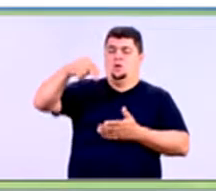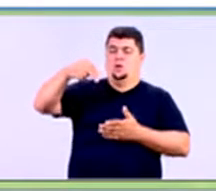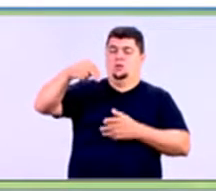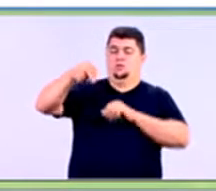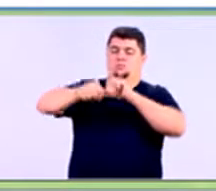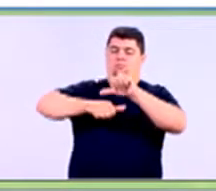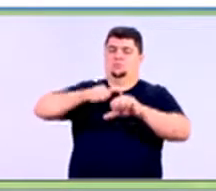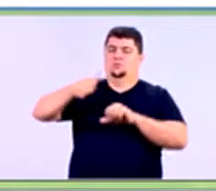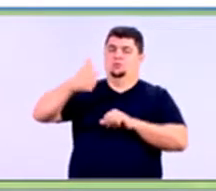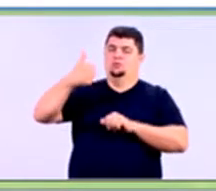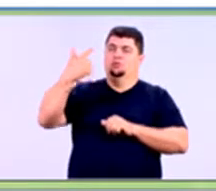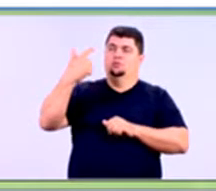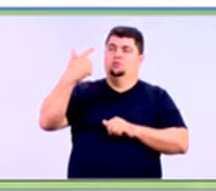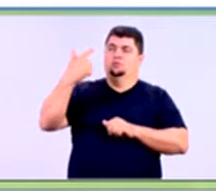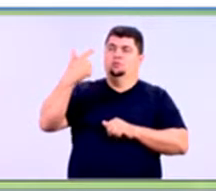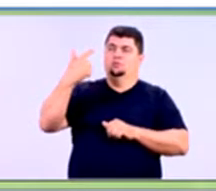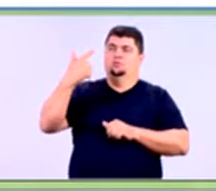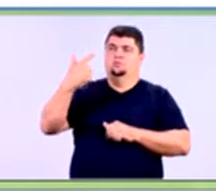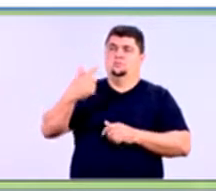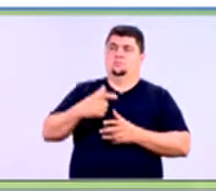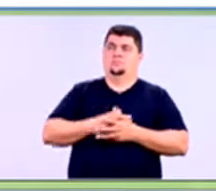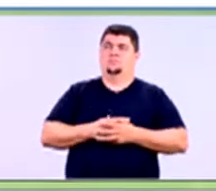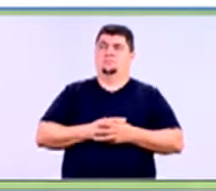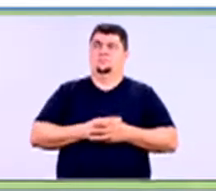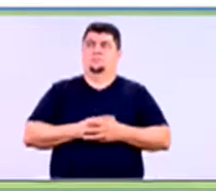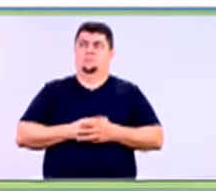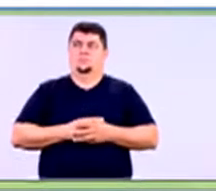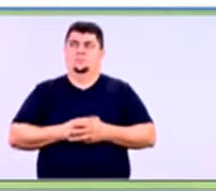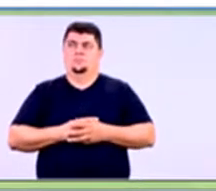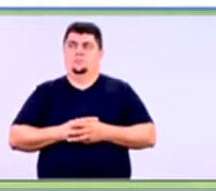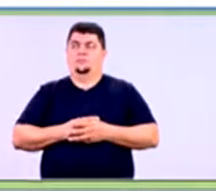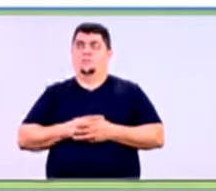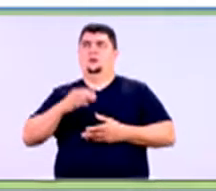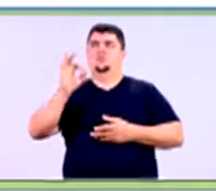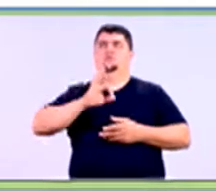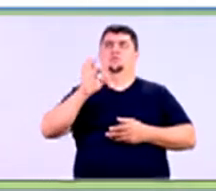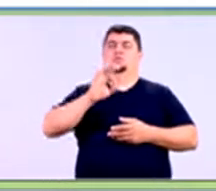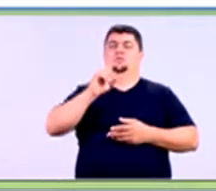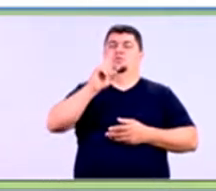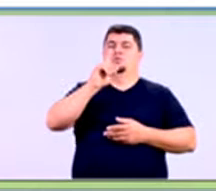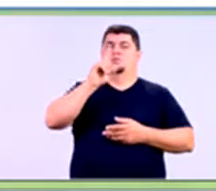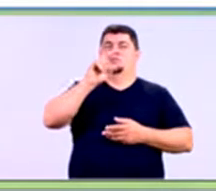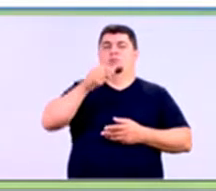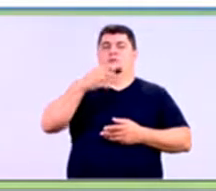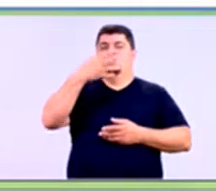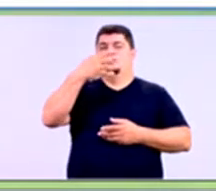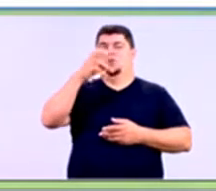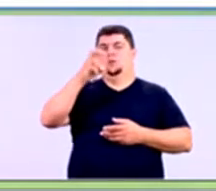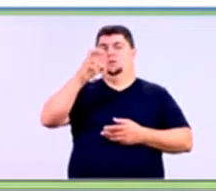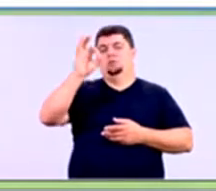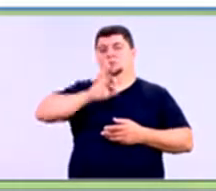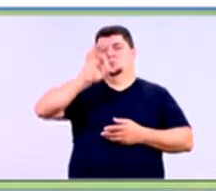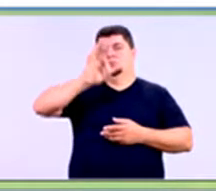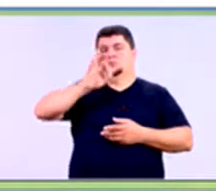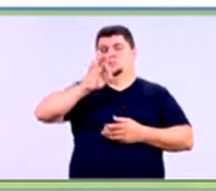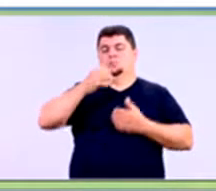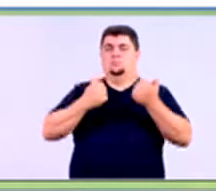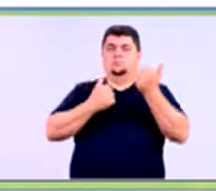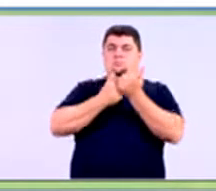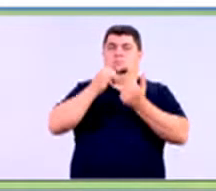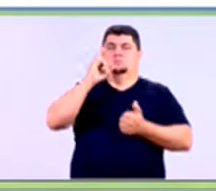por 12. Há uma taxa de juros de 1,45. Então, substituir pela